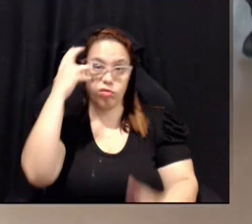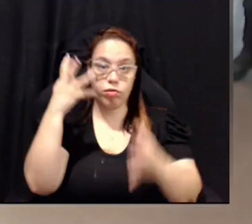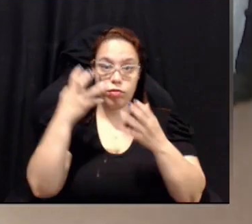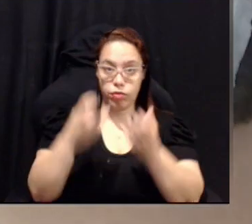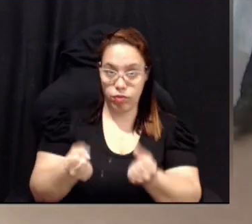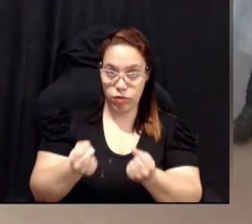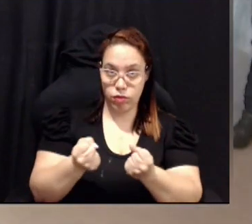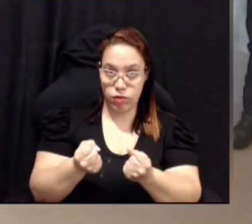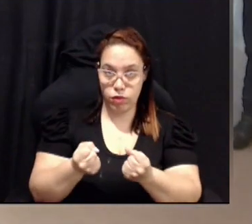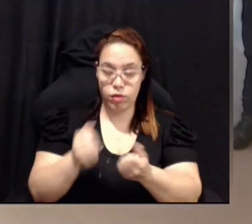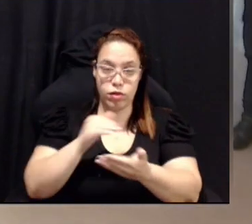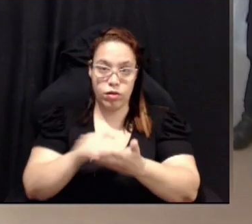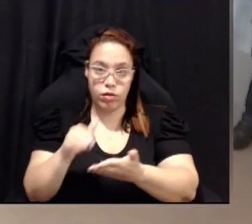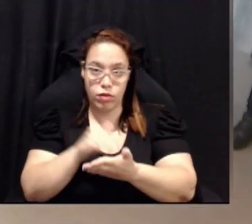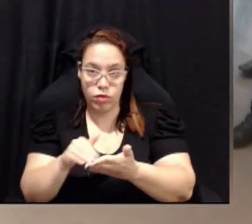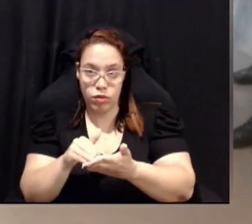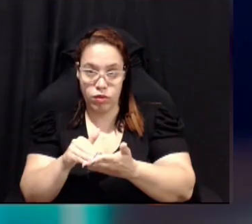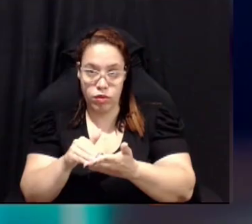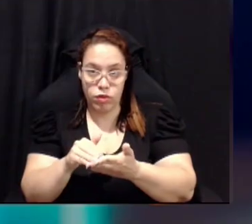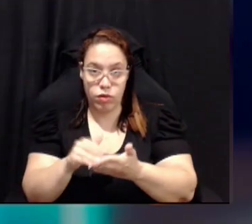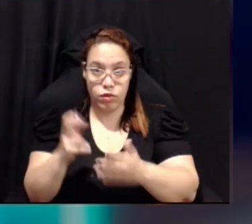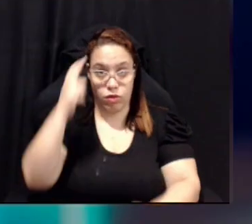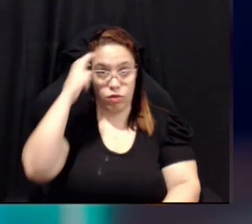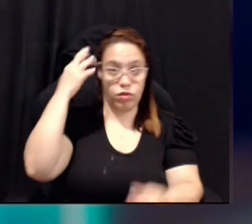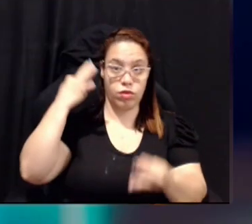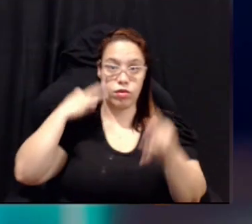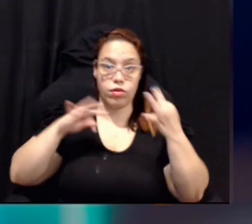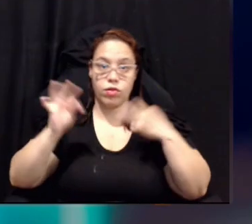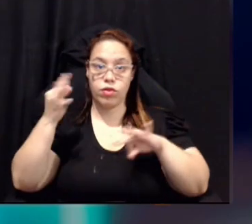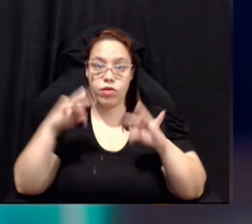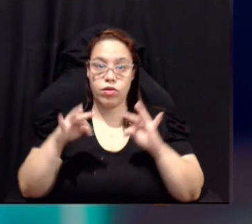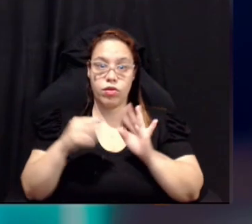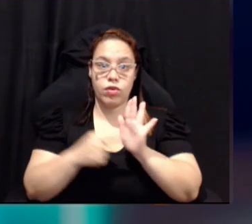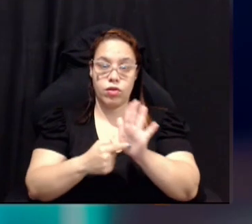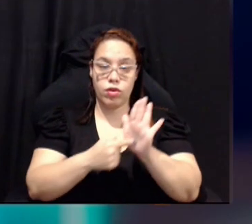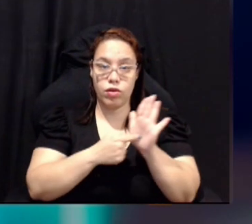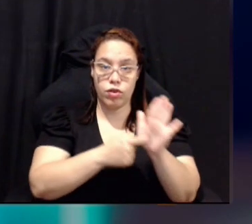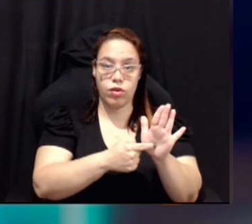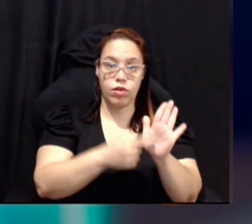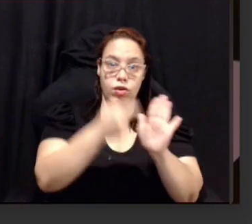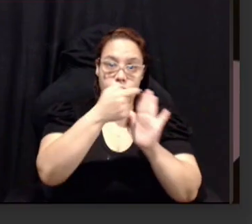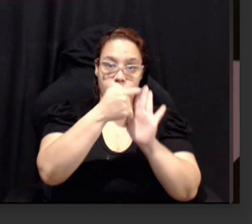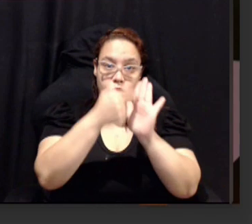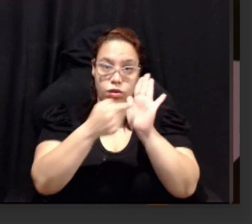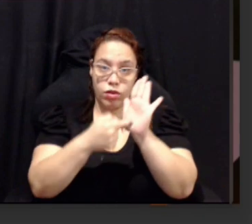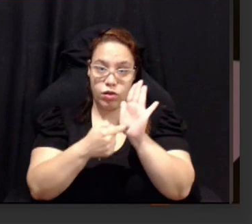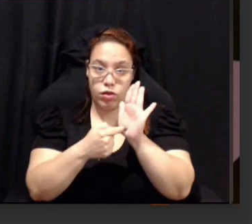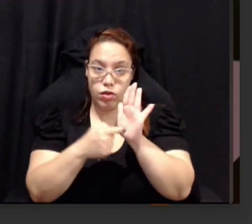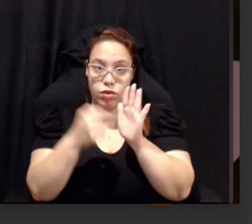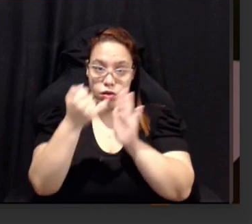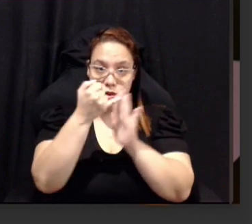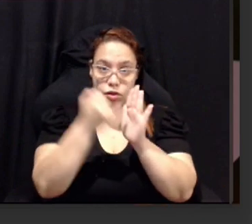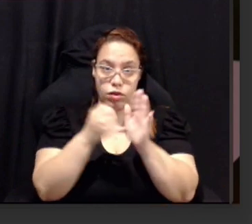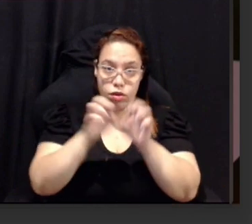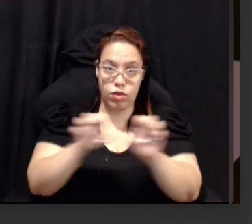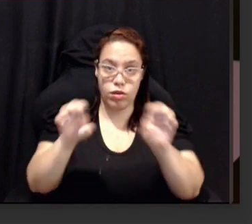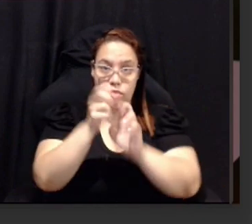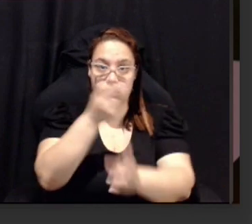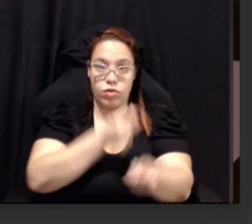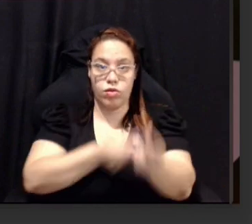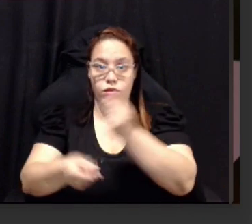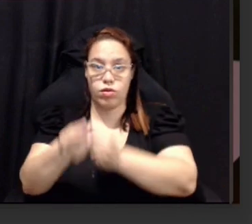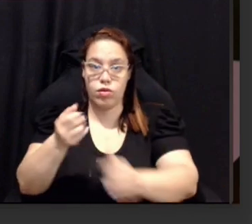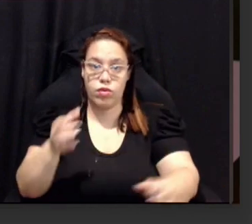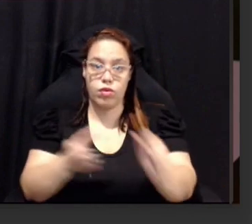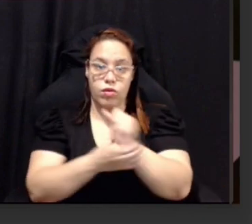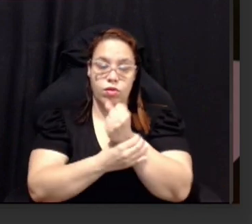Secretaria Municipal de Cultura e Turismo, que apresentou os dados da infraestrutura, economia e segurança do Carnaval